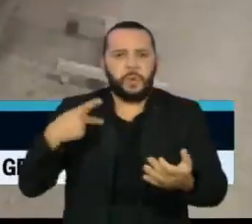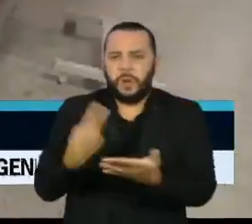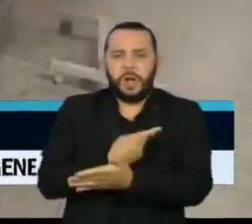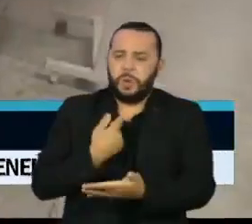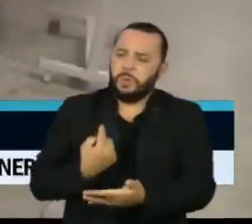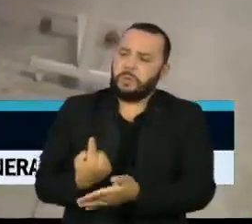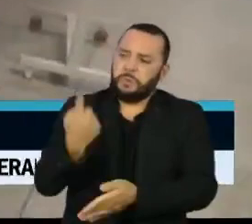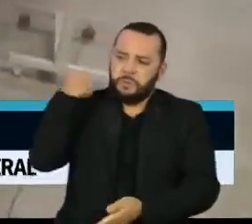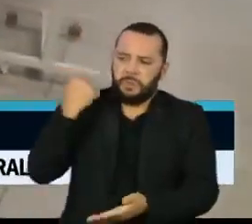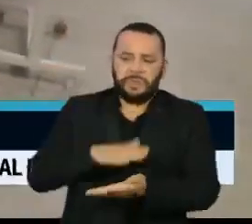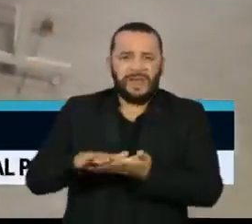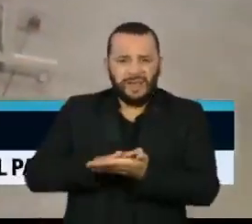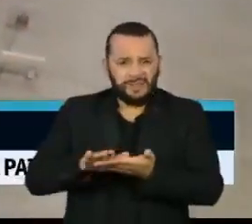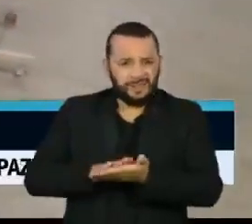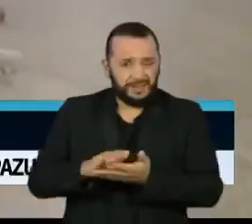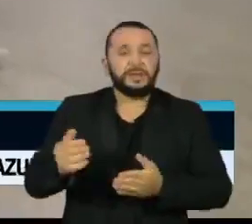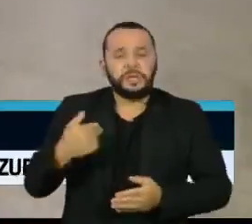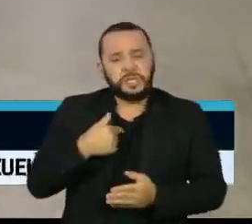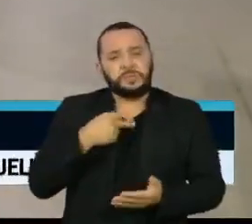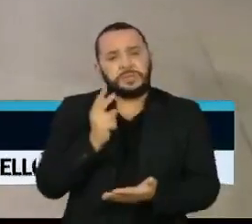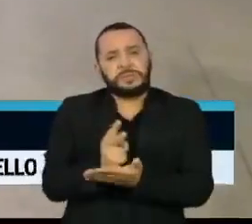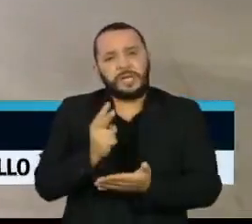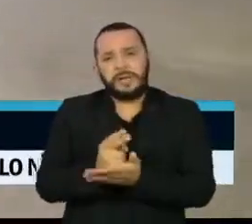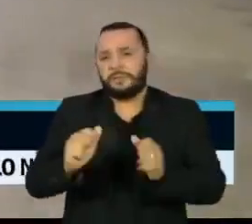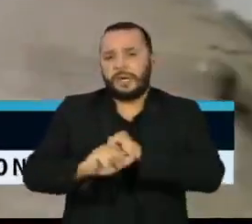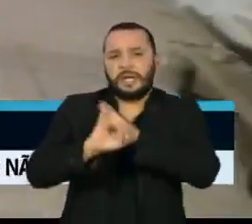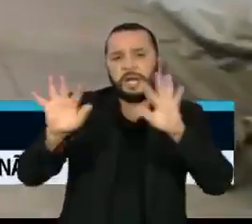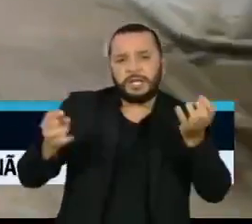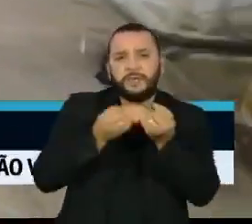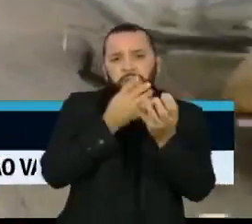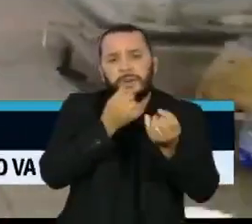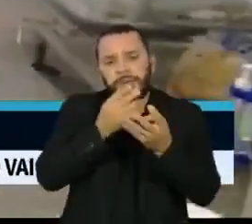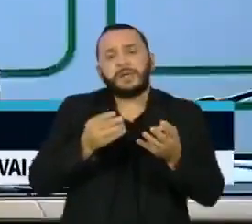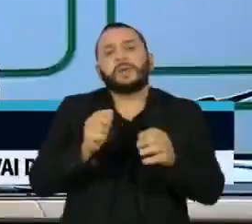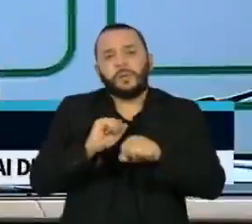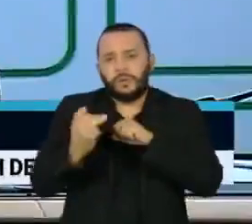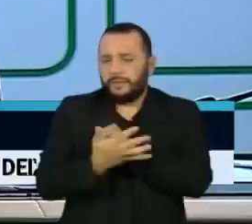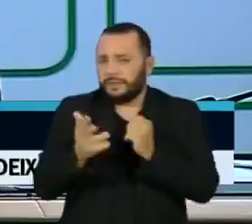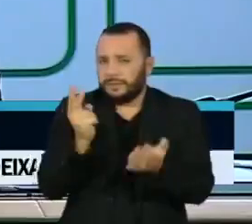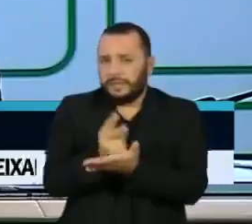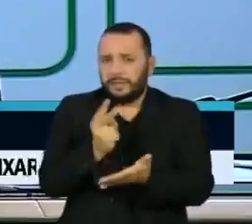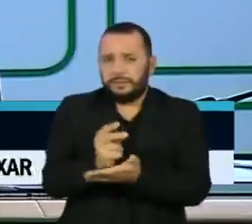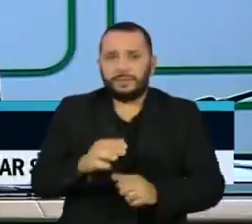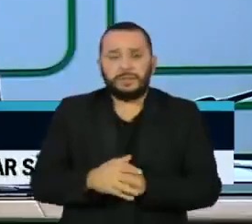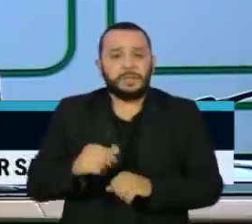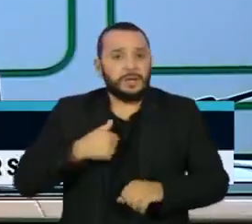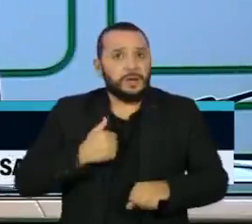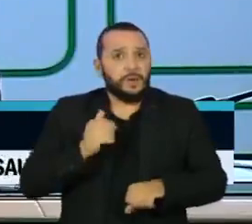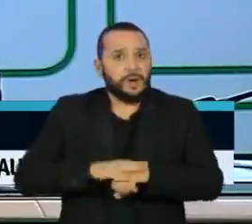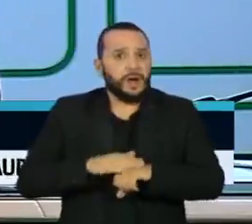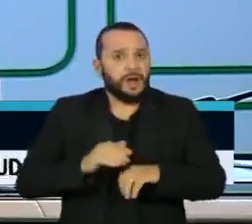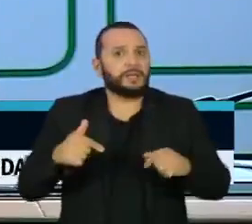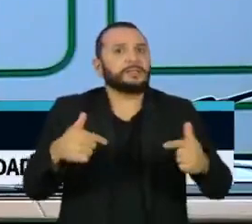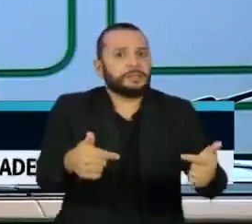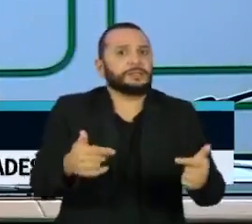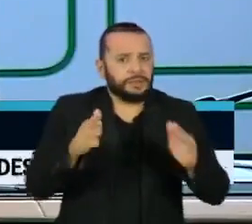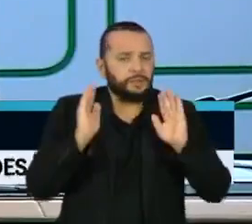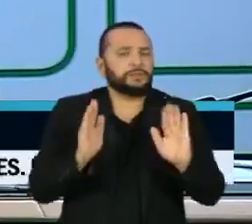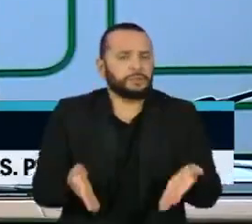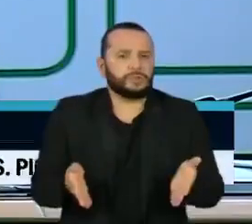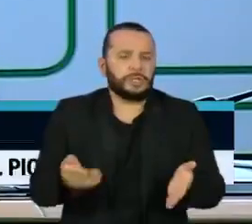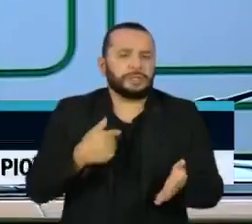passado. Disse, por exemplo, que sempre prezou pela transparência dos dados da Covid-19. Uma das primeiras ações decorrentes desse